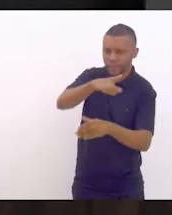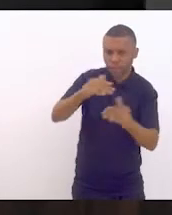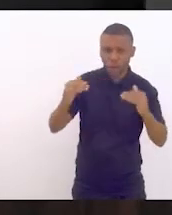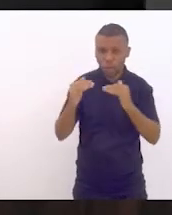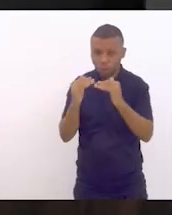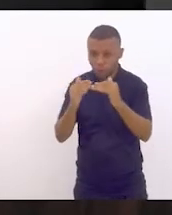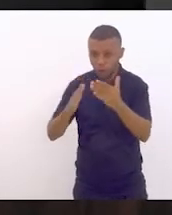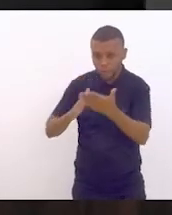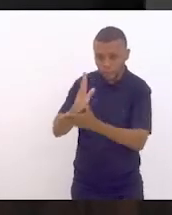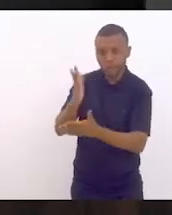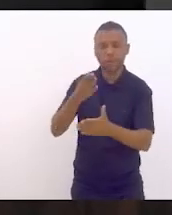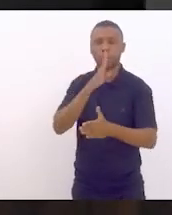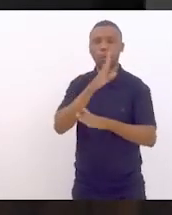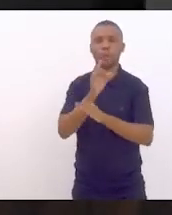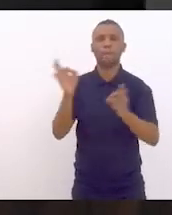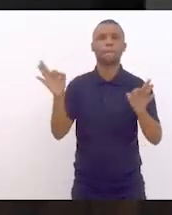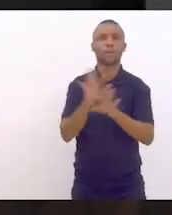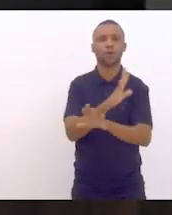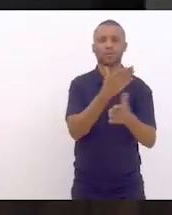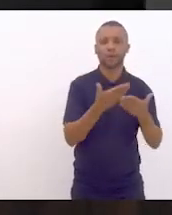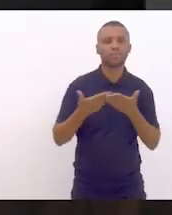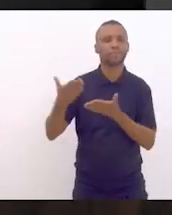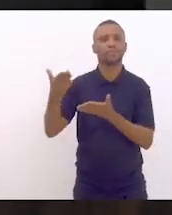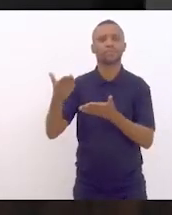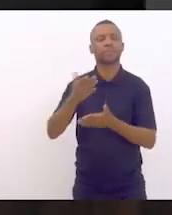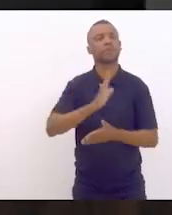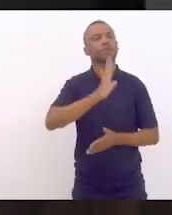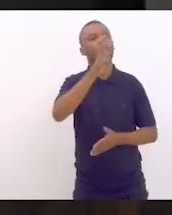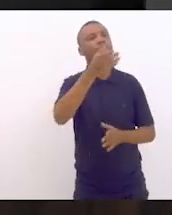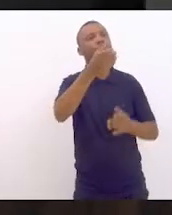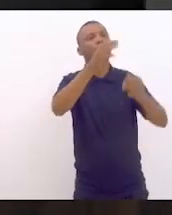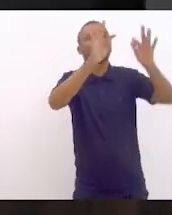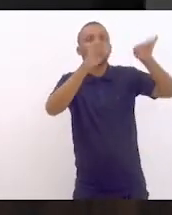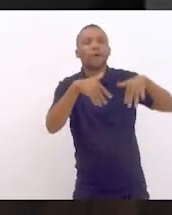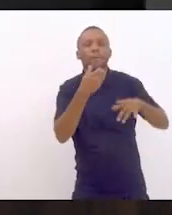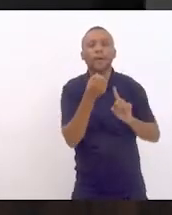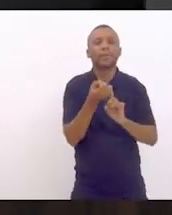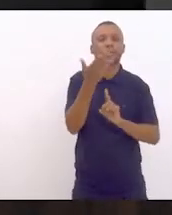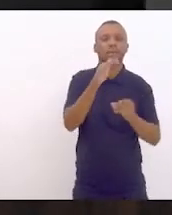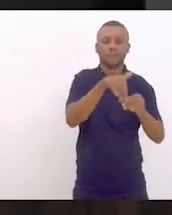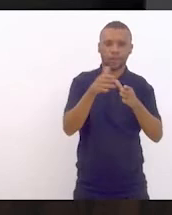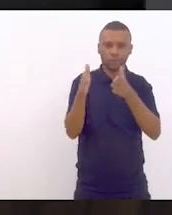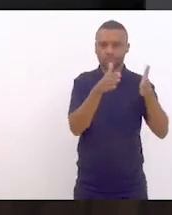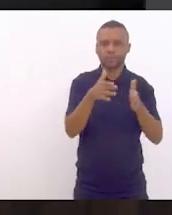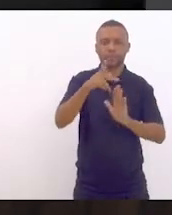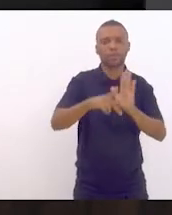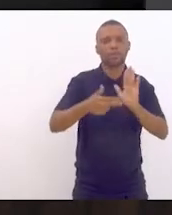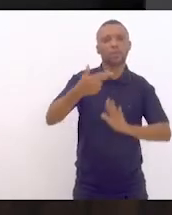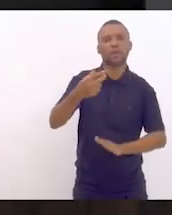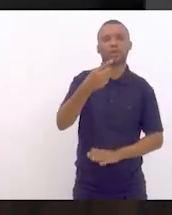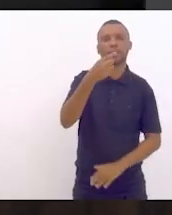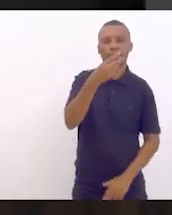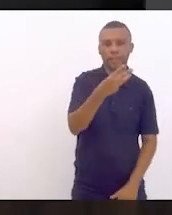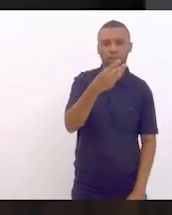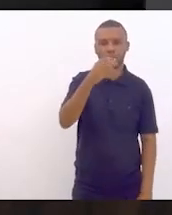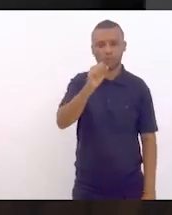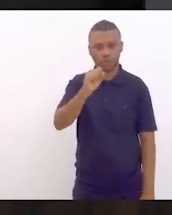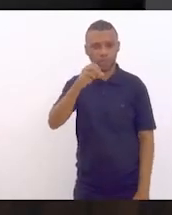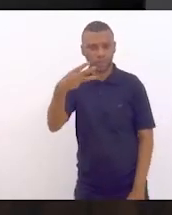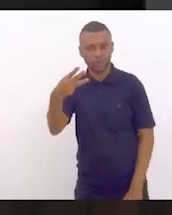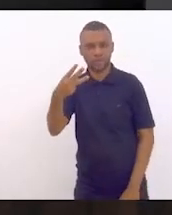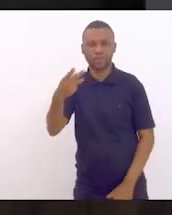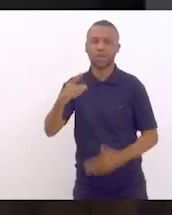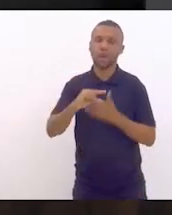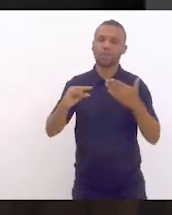aprovam permaneçam como estão, aprovado, vai à promulgação. Declaração de voto ao final, por favor. Projeto de resolução 1383 de 22, de autoria dos deputados André